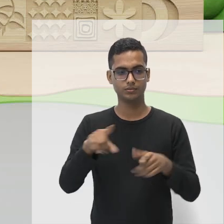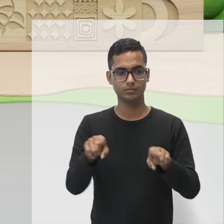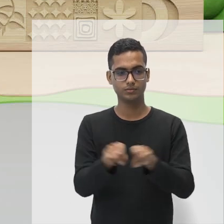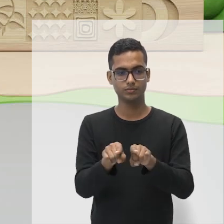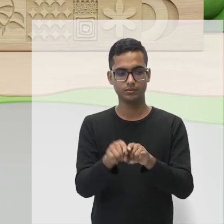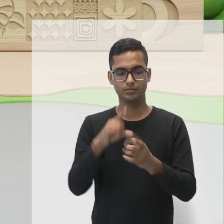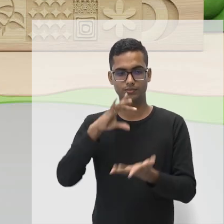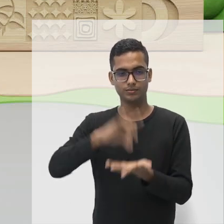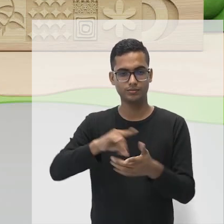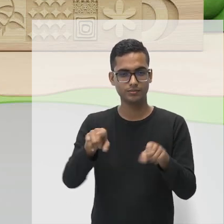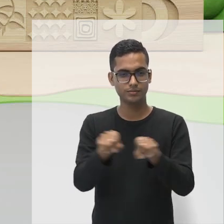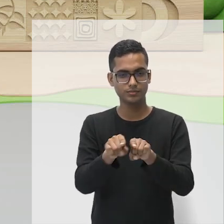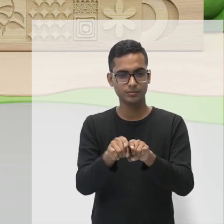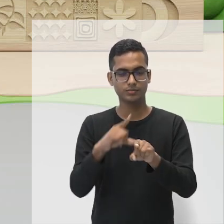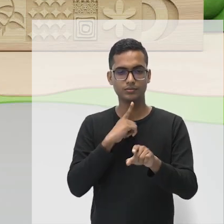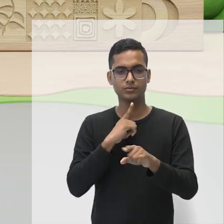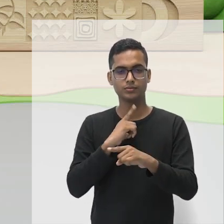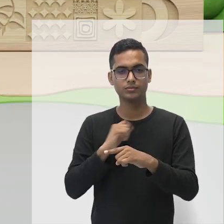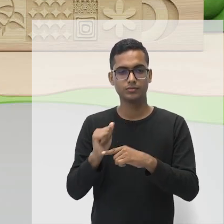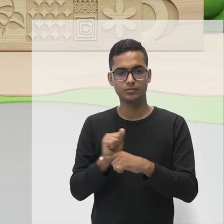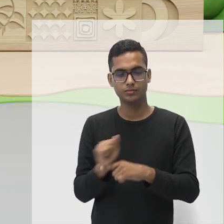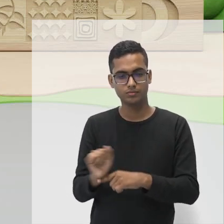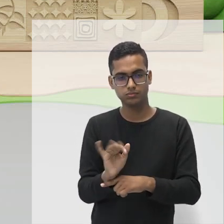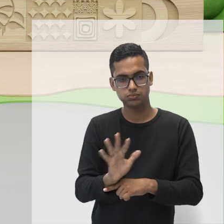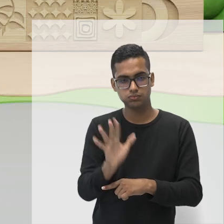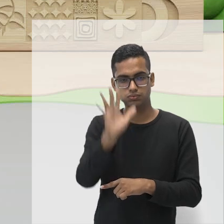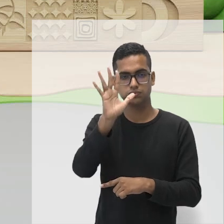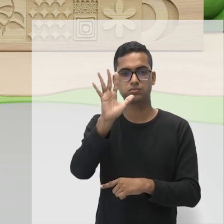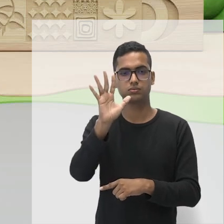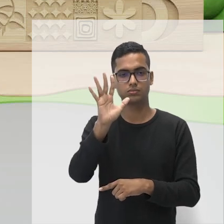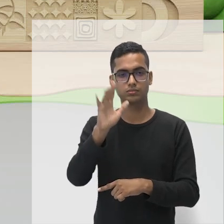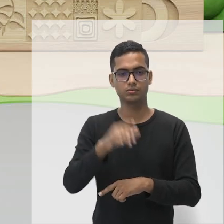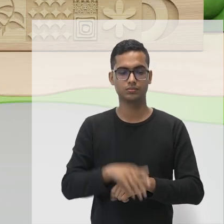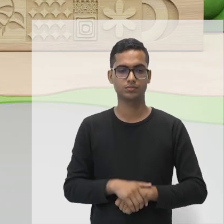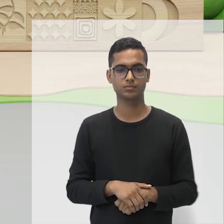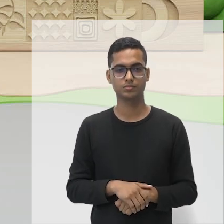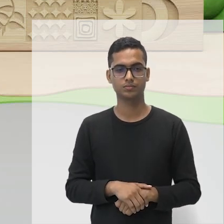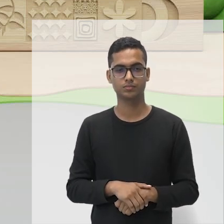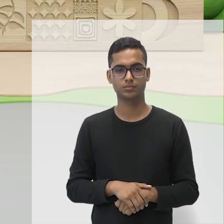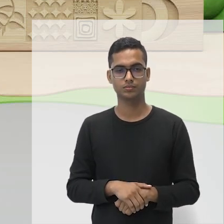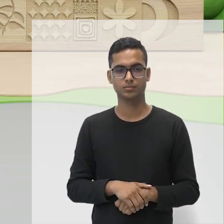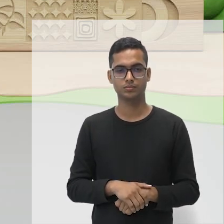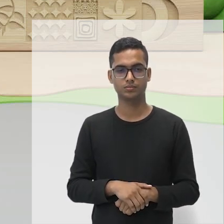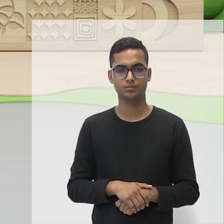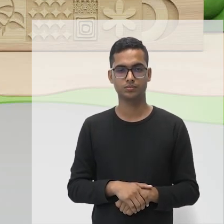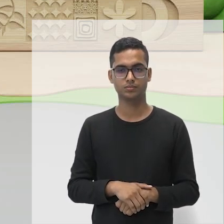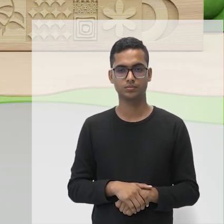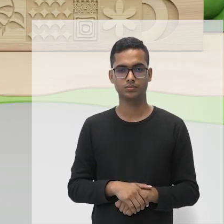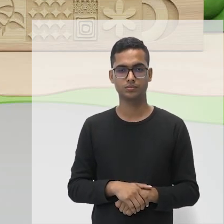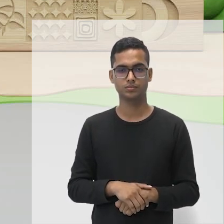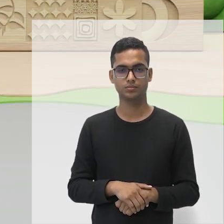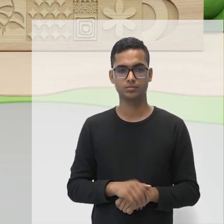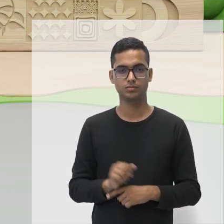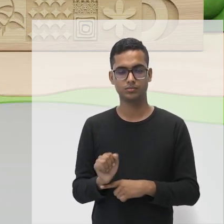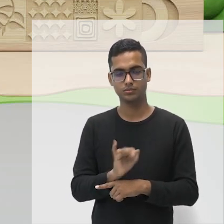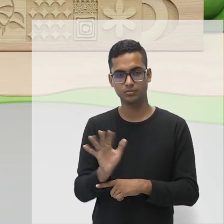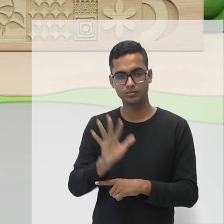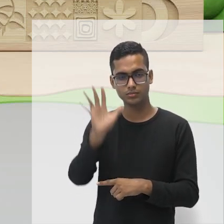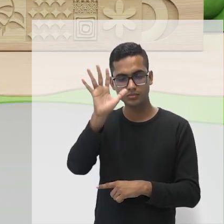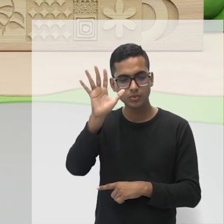simples e fracionada, ou do tipo homogênea, perdão, para homogênea simples